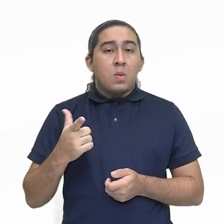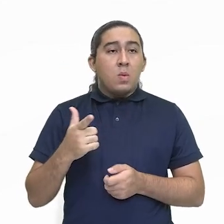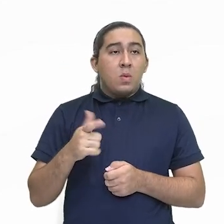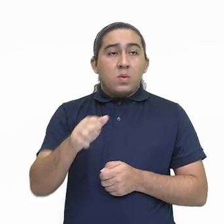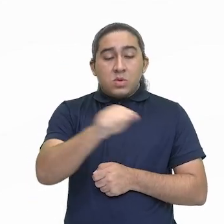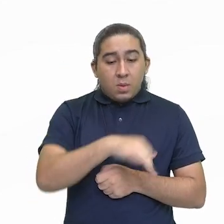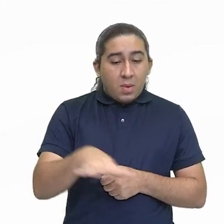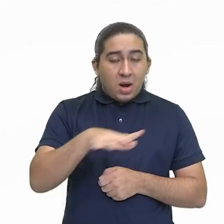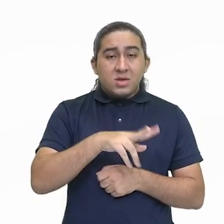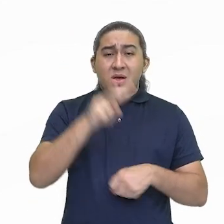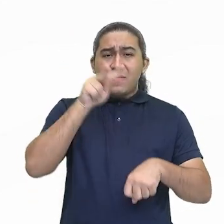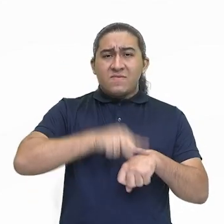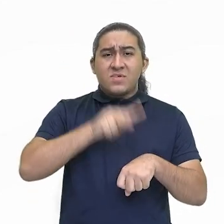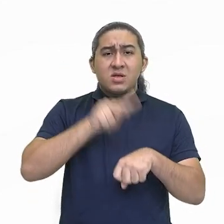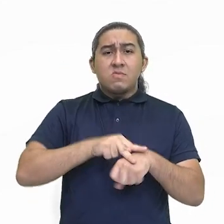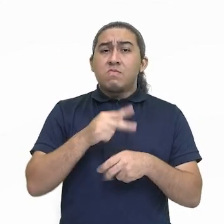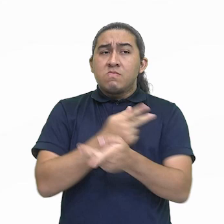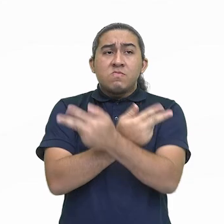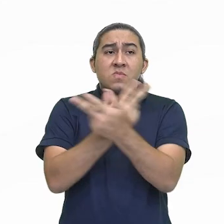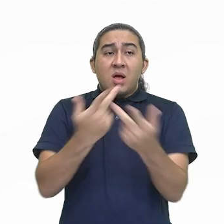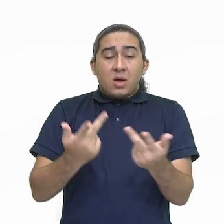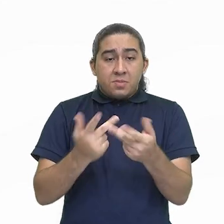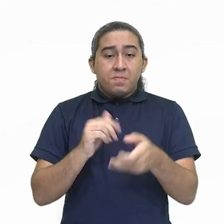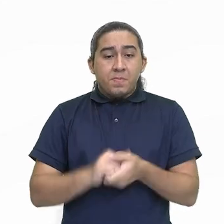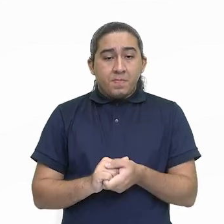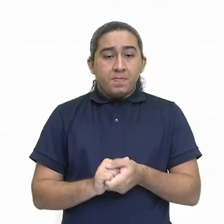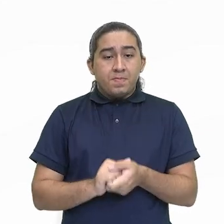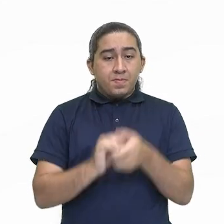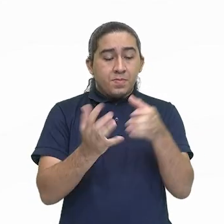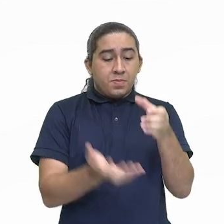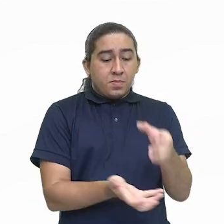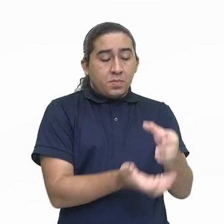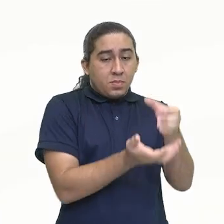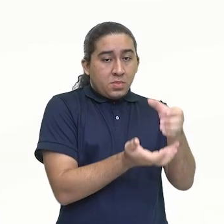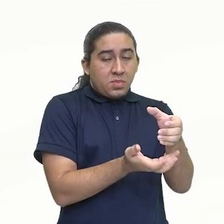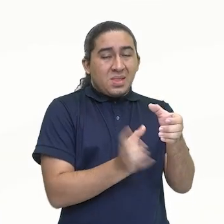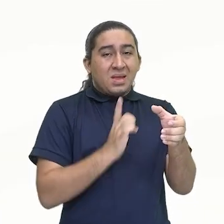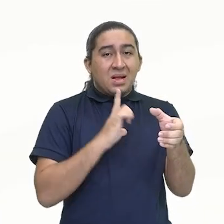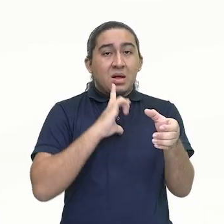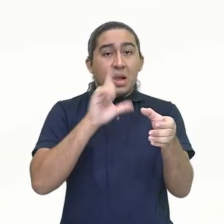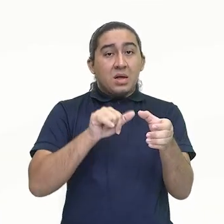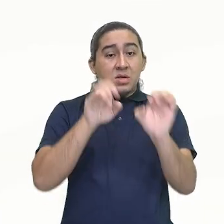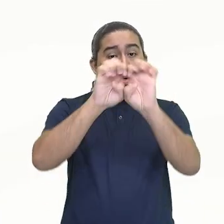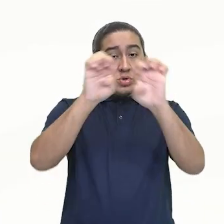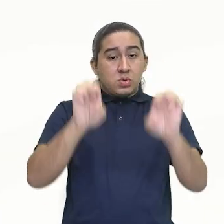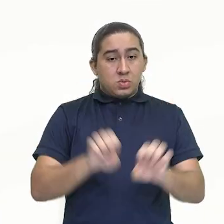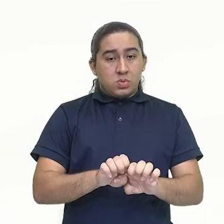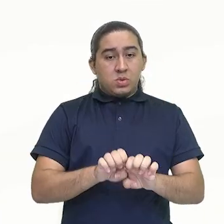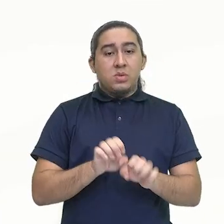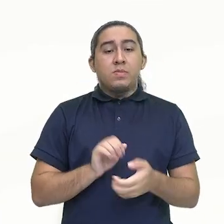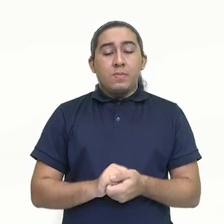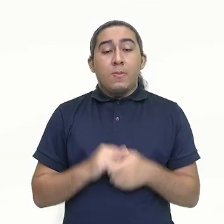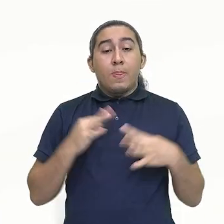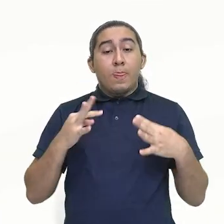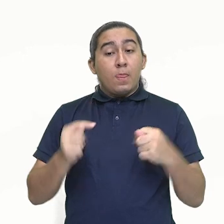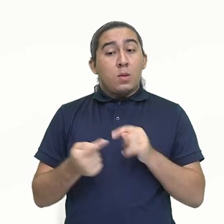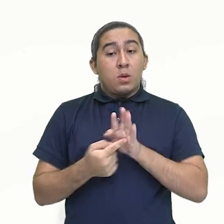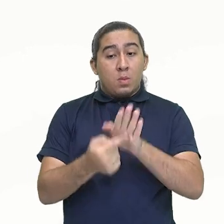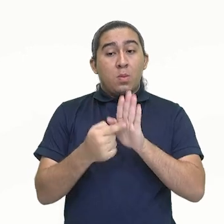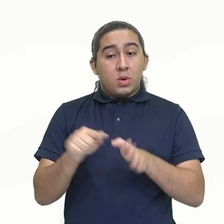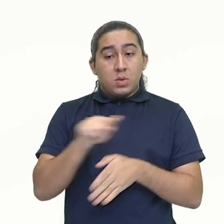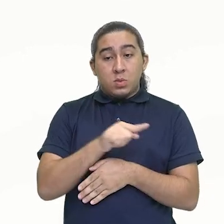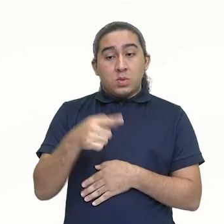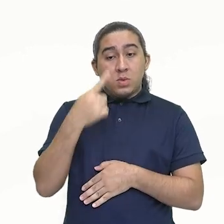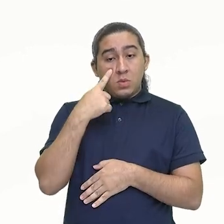bem farta. E dentro dessa vidraria, eles conseguiram criar esse mecanismo. Tudo que está sendo mostrado aqui para